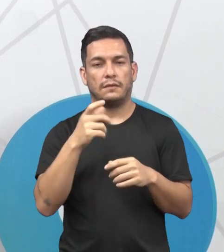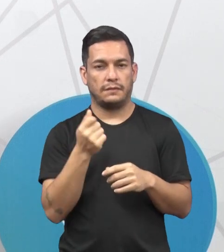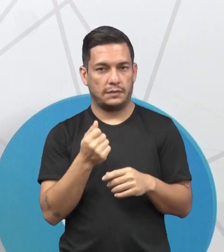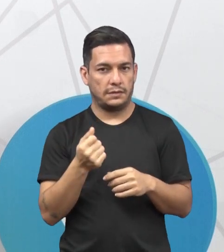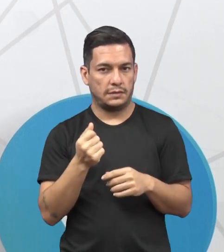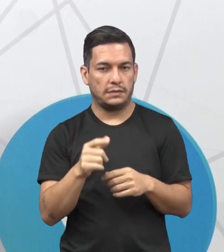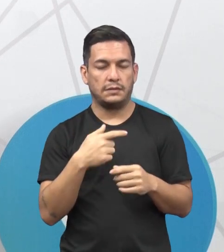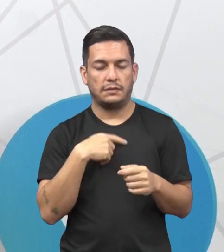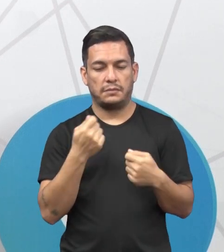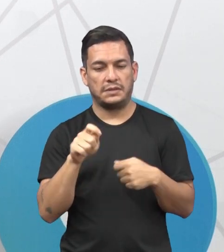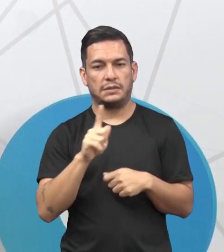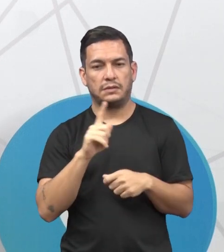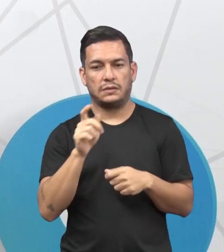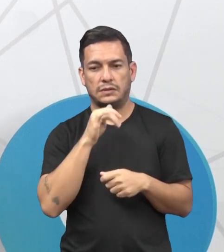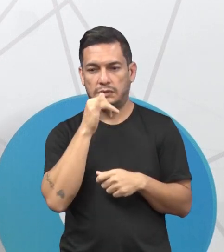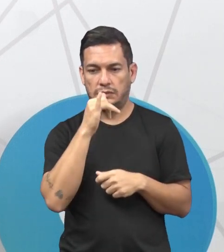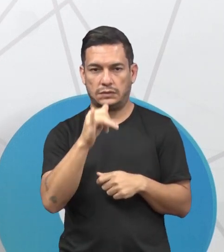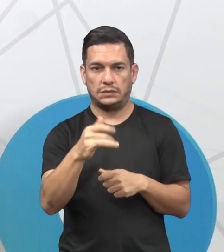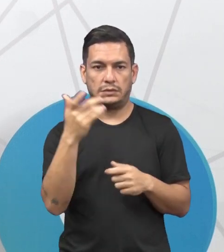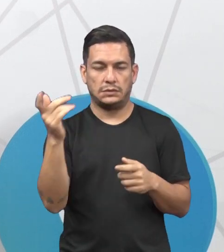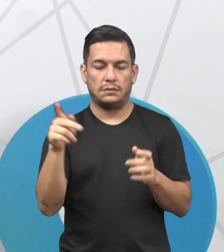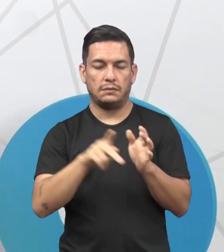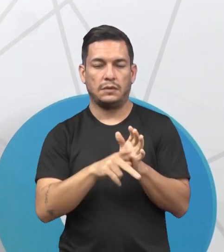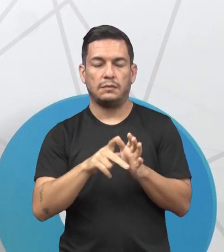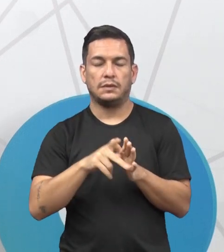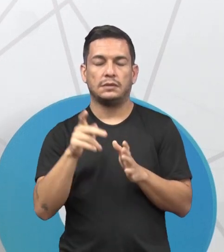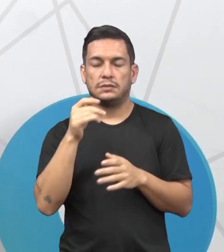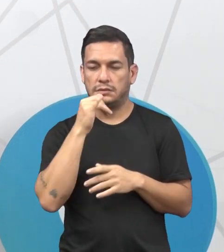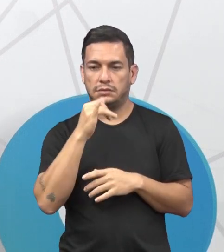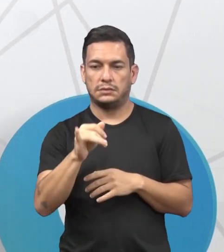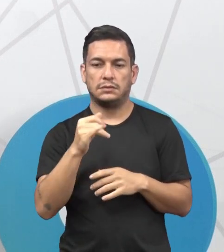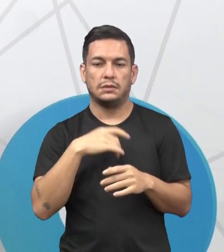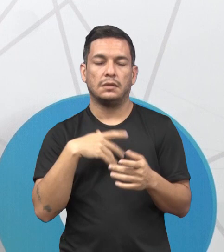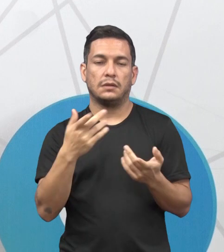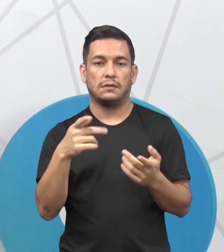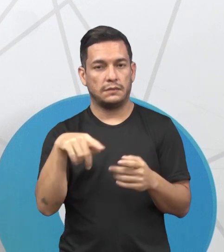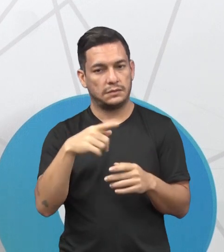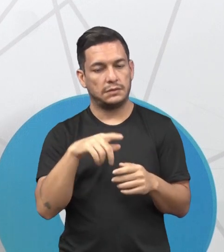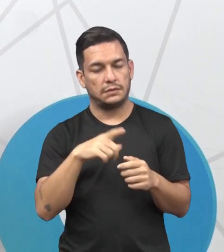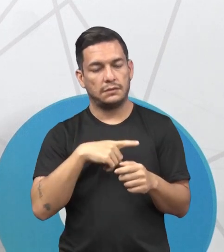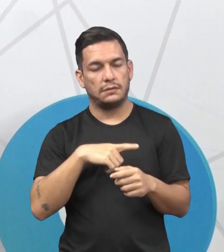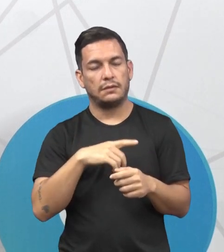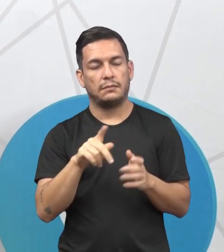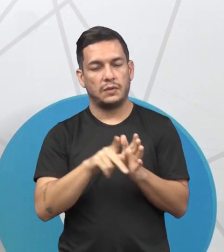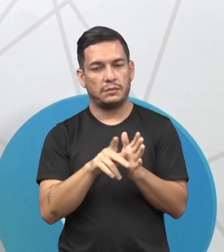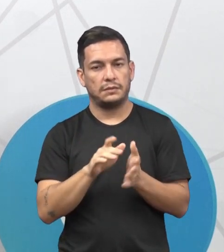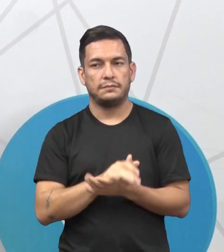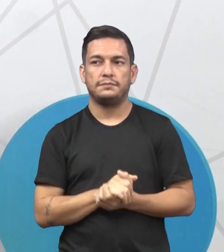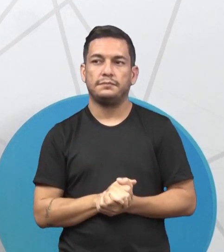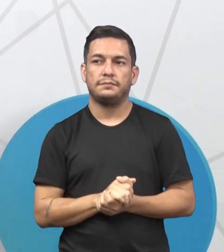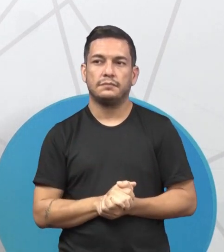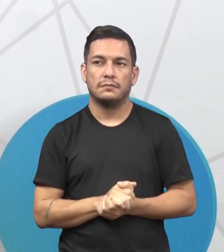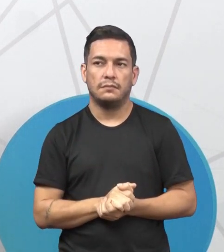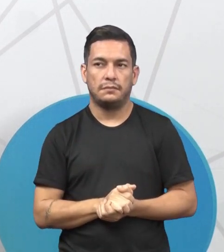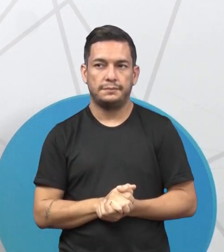ficar menos dependente de companhias de energia e você vai você mesmo produzir a sua própria energia.